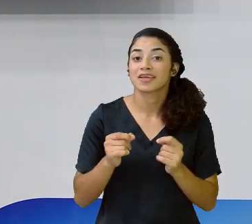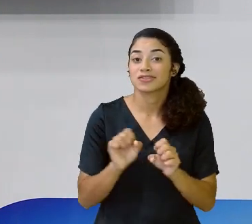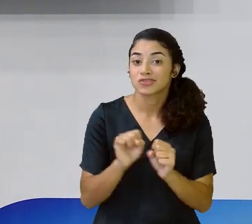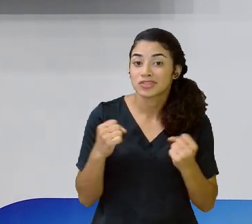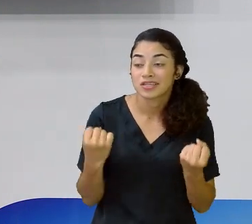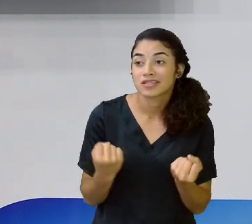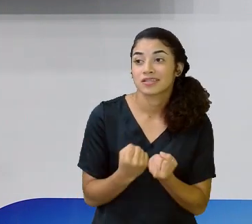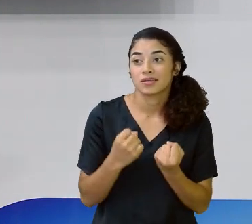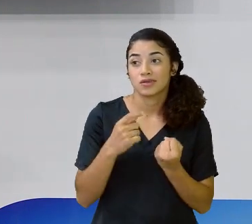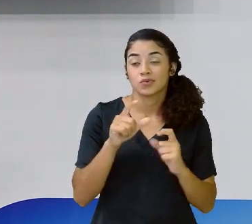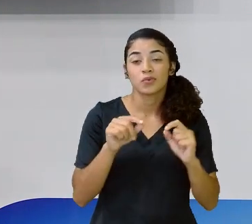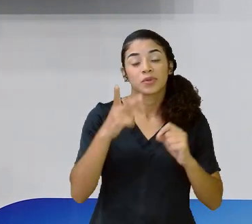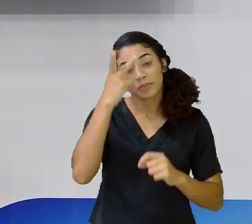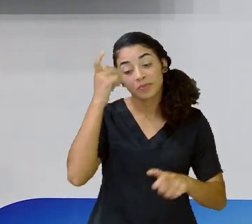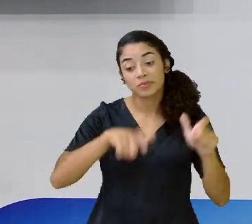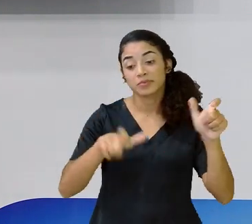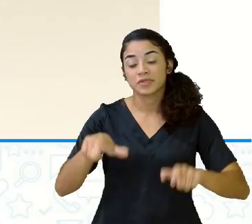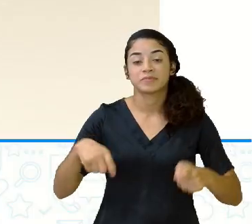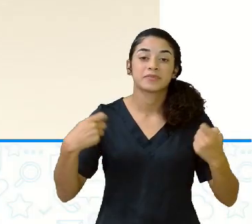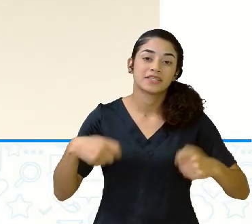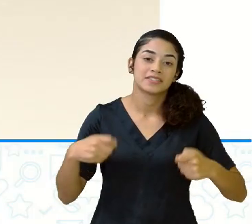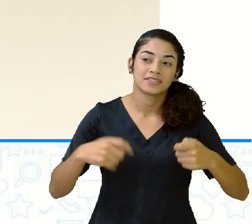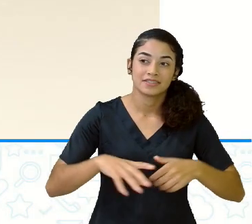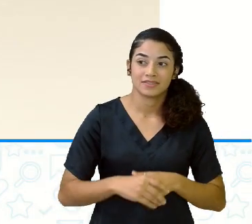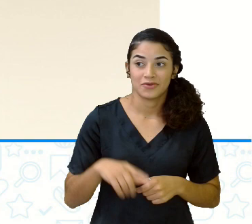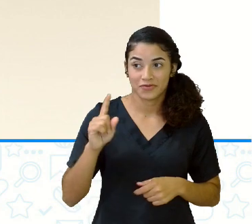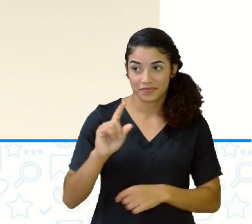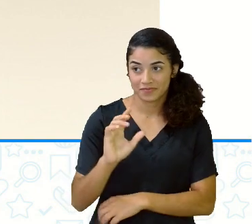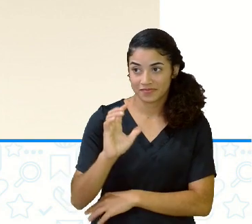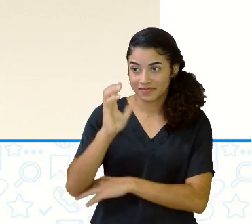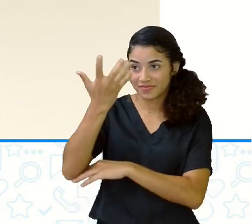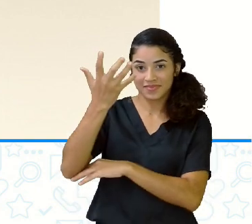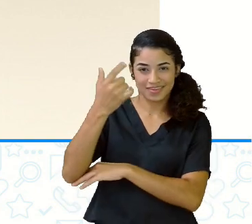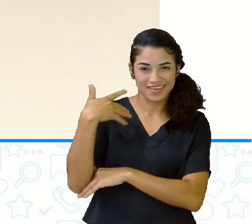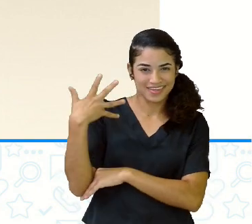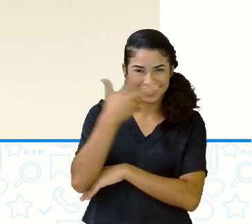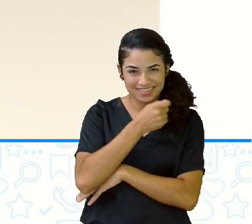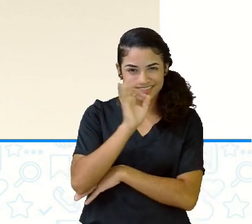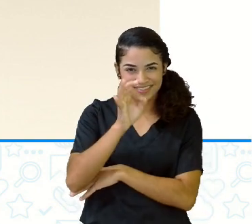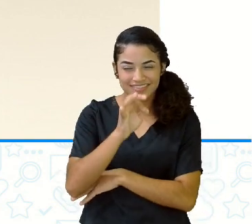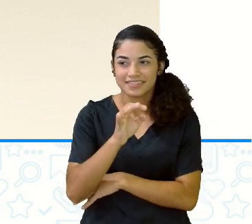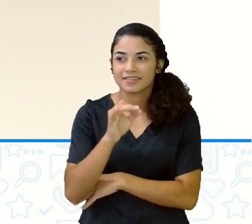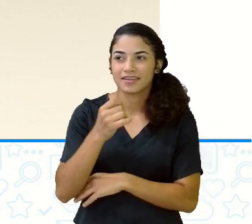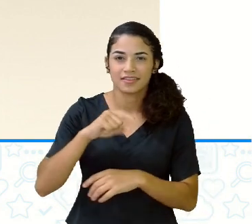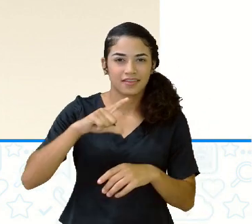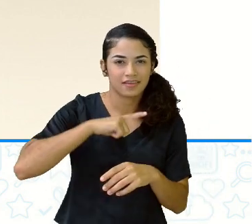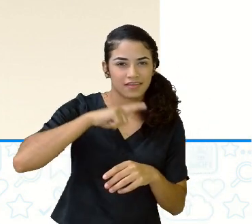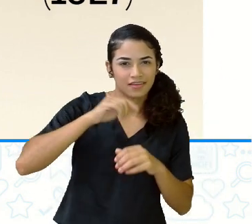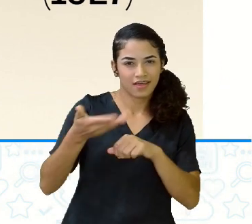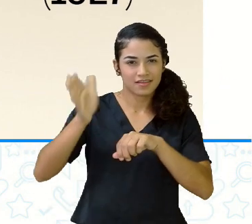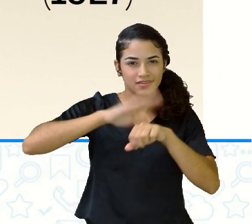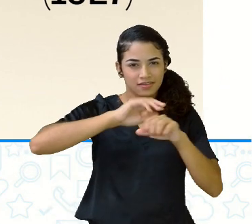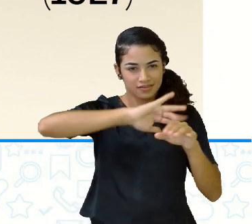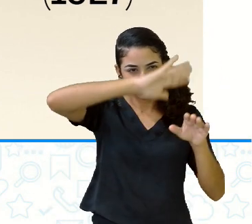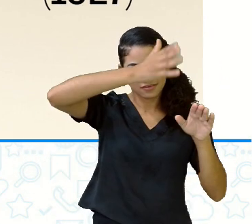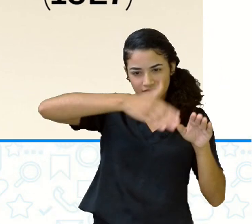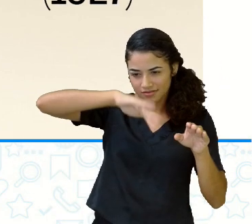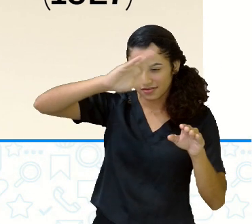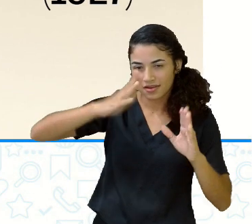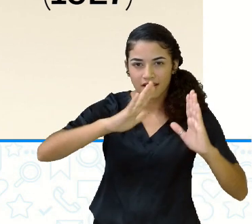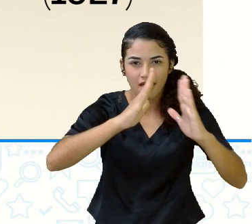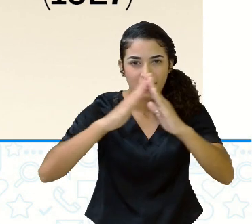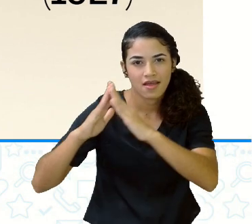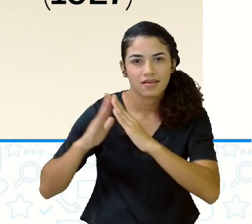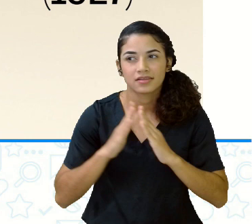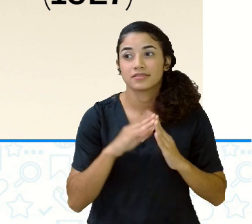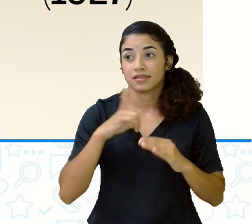as pessoas precisavam. Como a gente está vendo nesse quadro aqui, ó, palmeiras também, olha que quadro bonito. O morrinho lá atrás, as casinhas, a